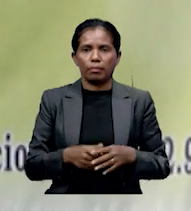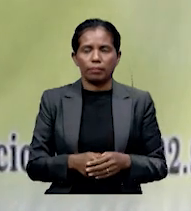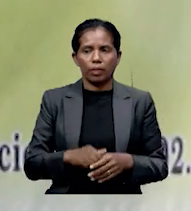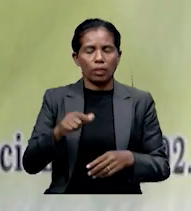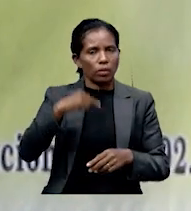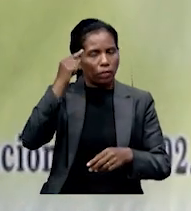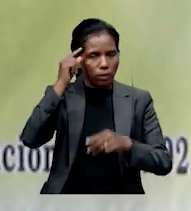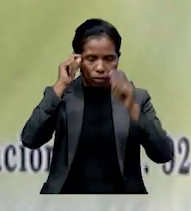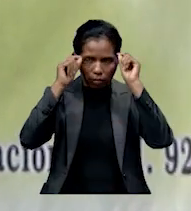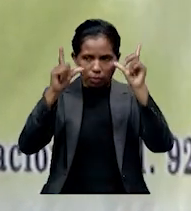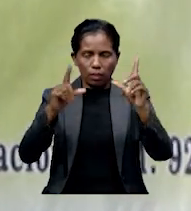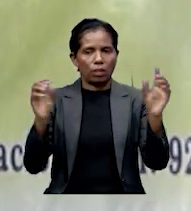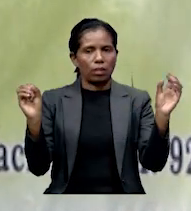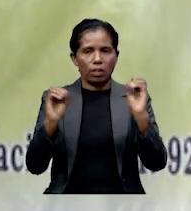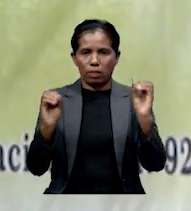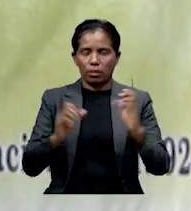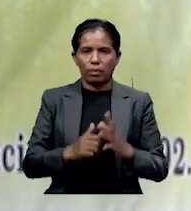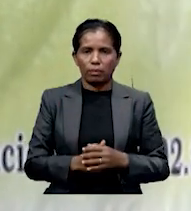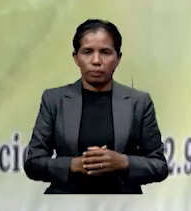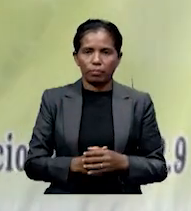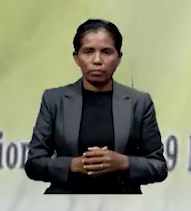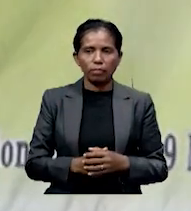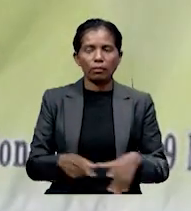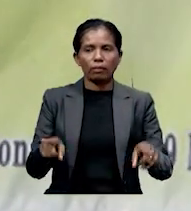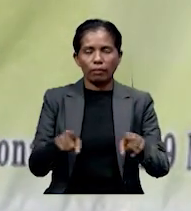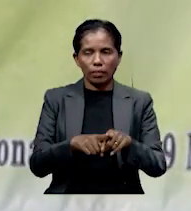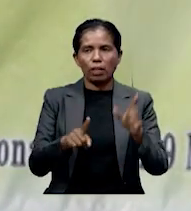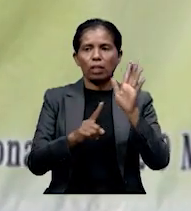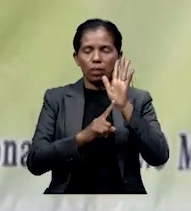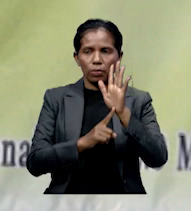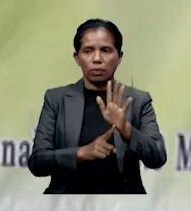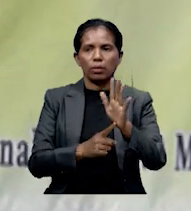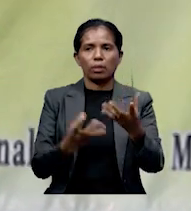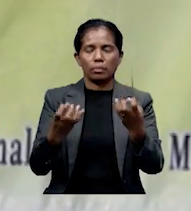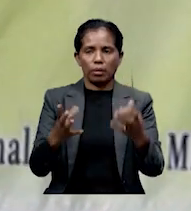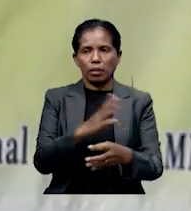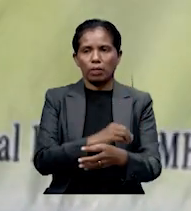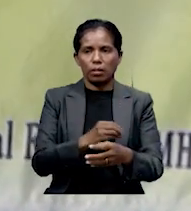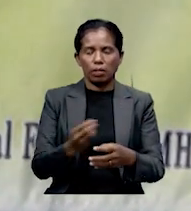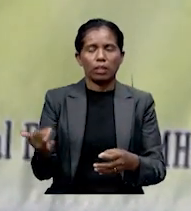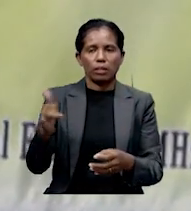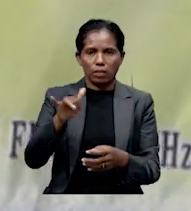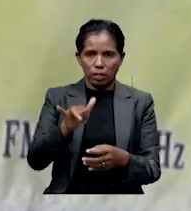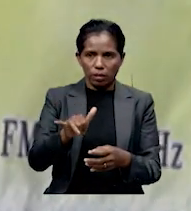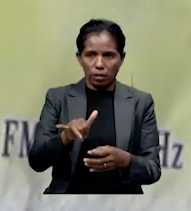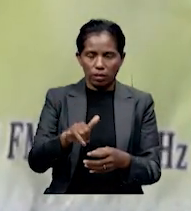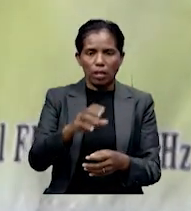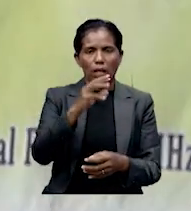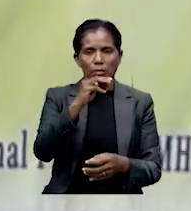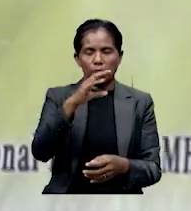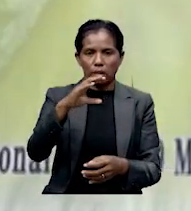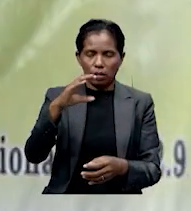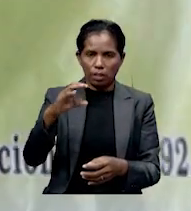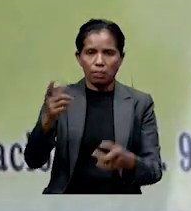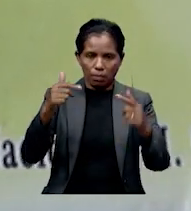Governo Timor-Leste, Laos foi. Nessa Hatudu Galabarak, negociação Barak Sira, de MCC, Niniamos